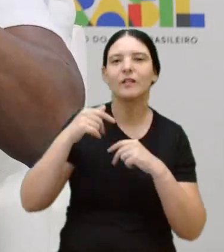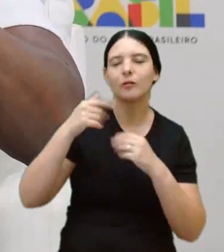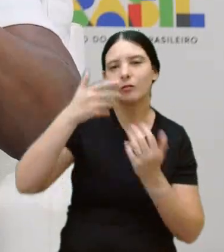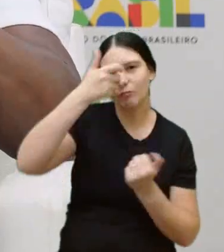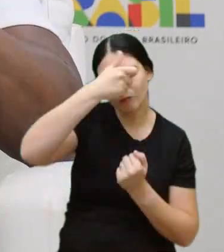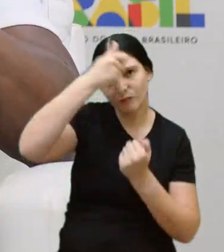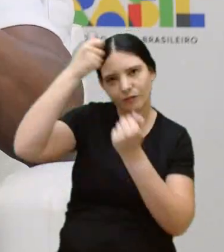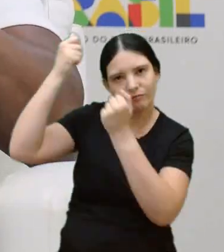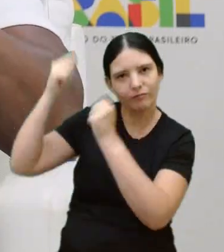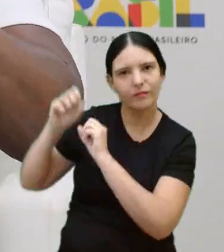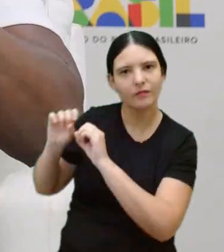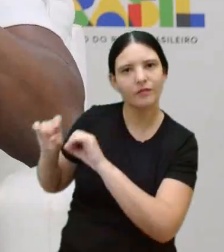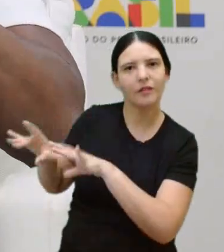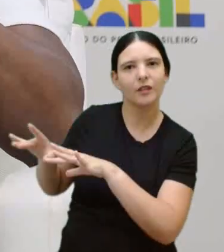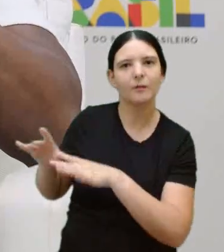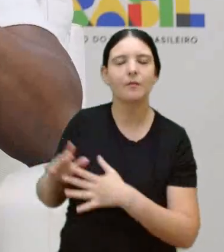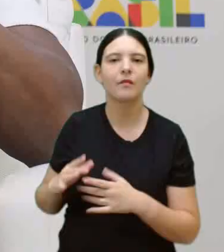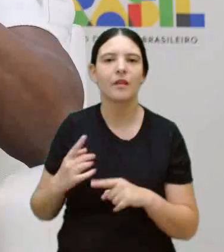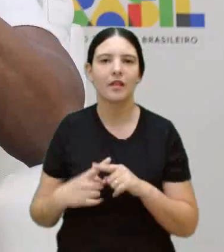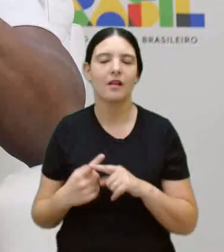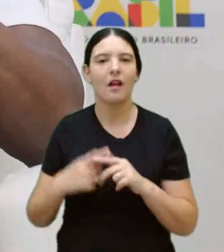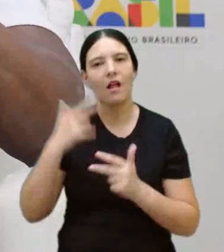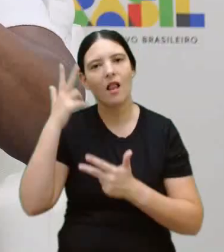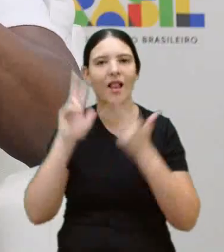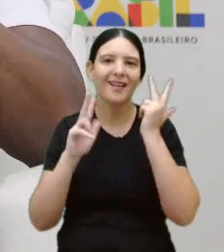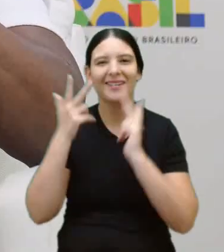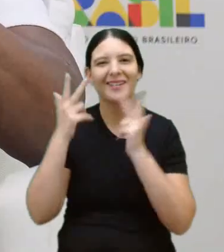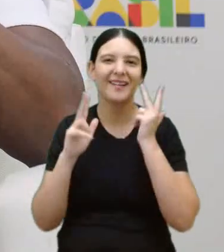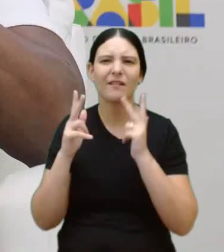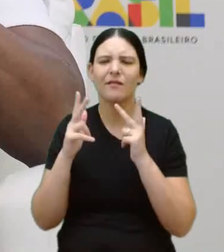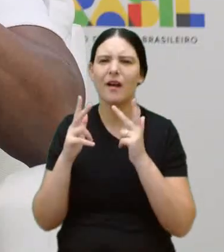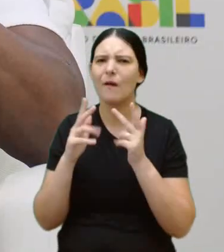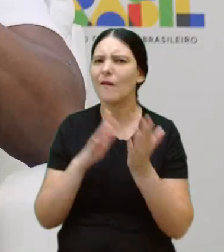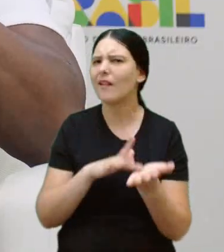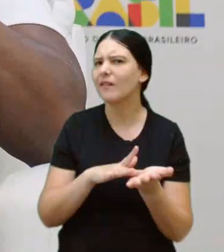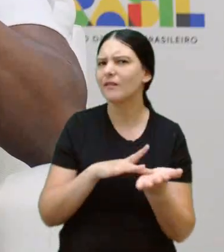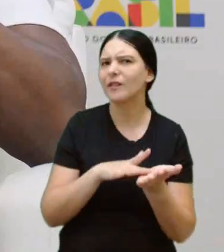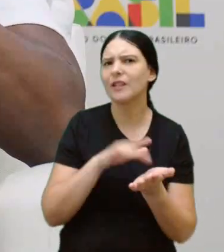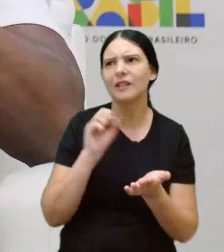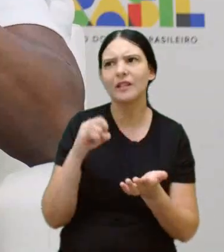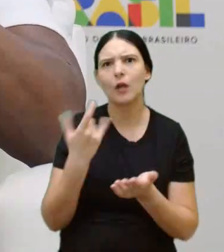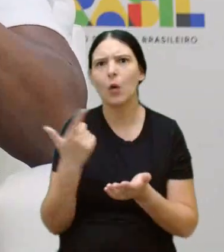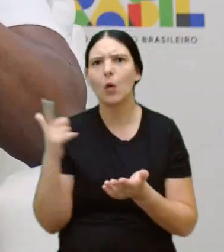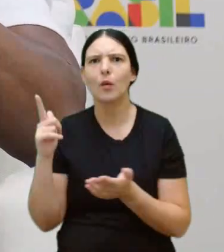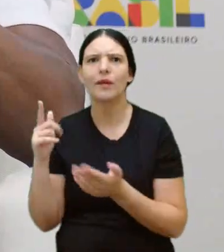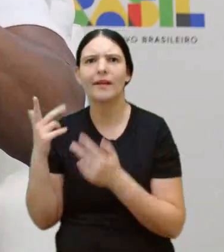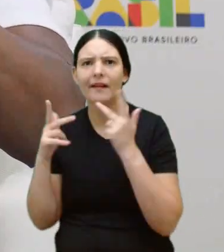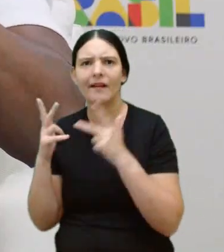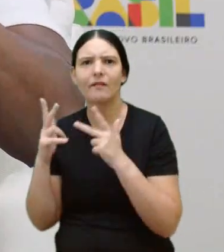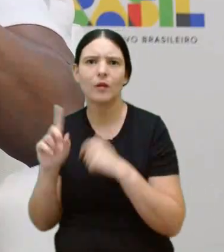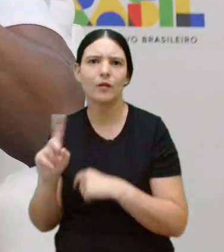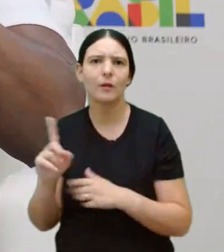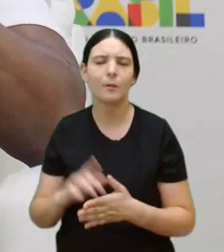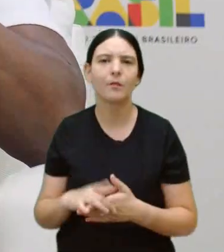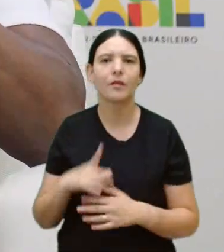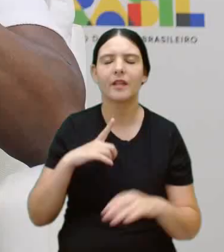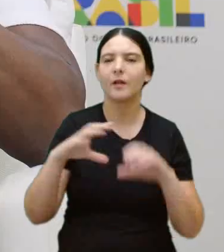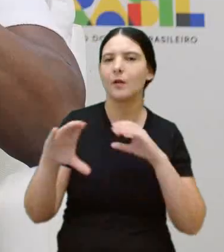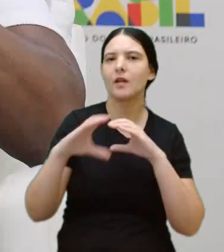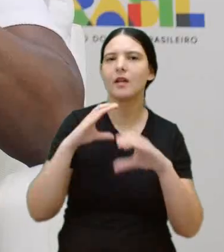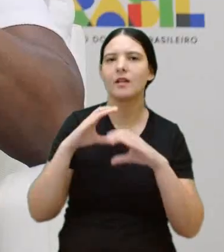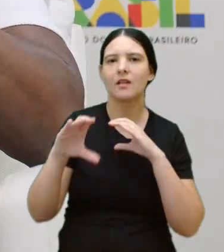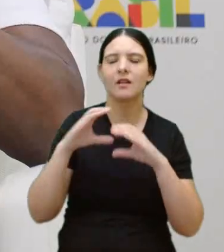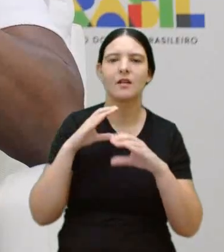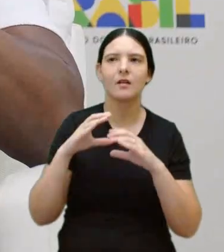Né? Para quem brinca Carnaval, a pessoa faz coisa que não faria sem Carnaval. E aí tem uma canção do Aldir Blanc, né,